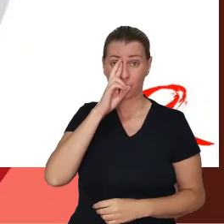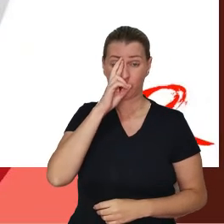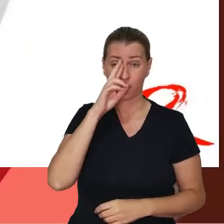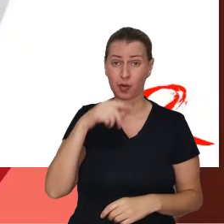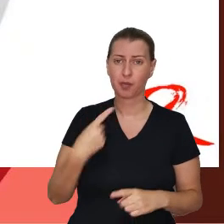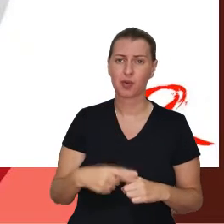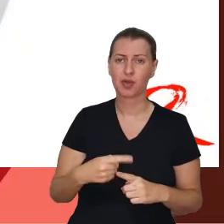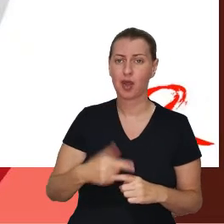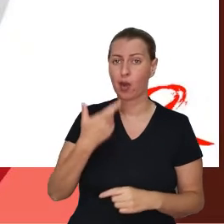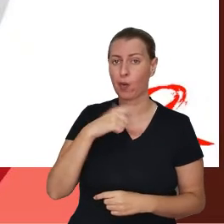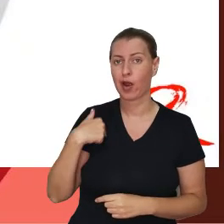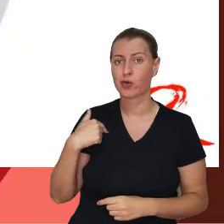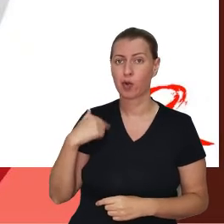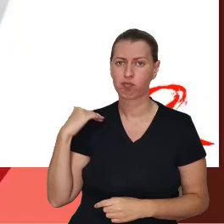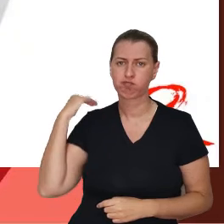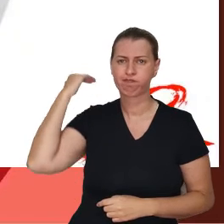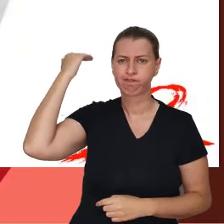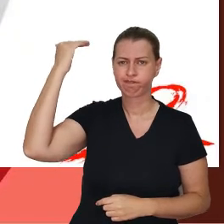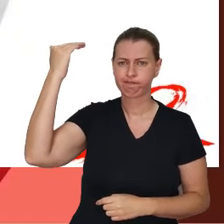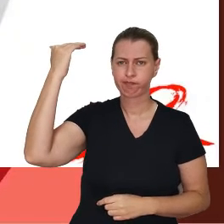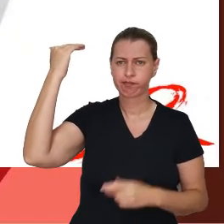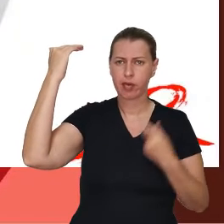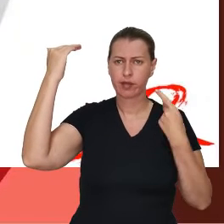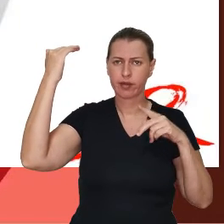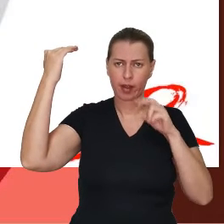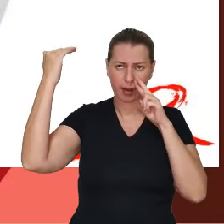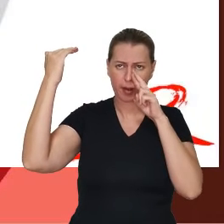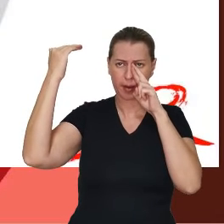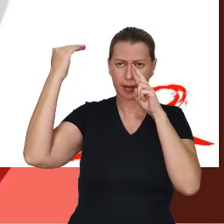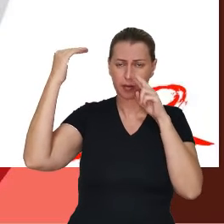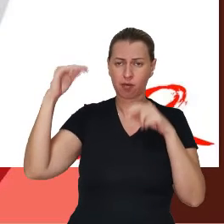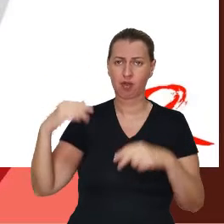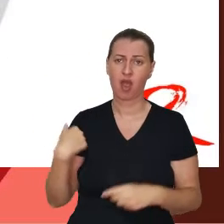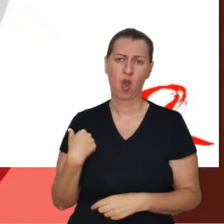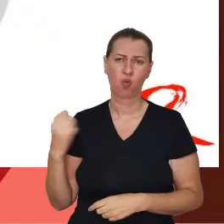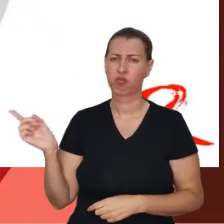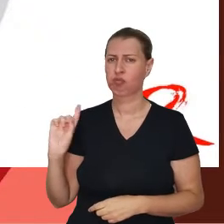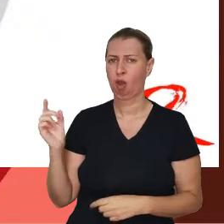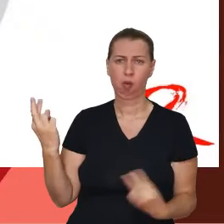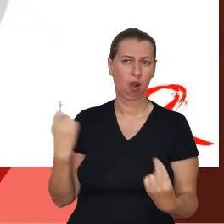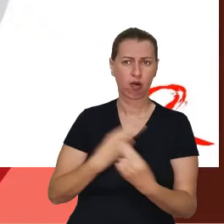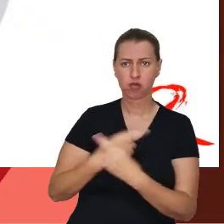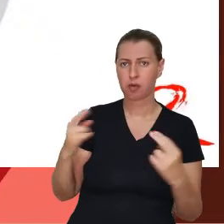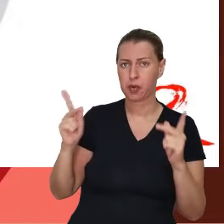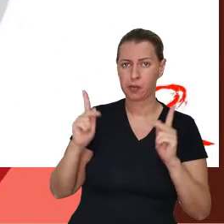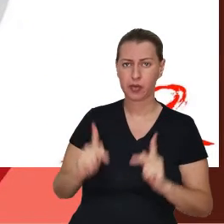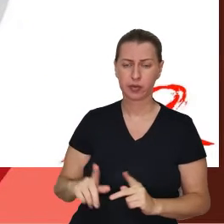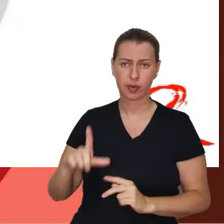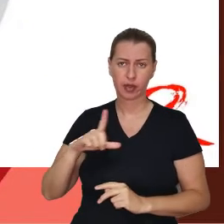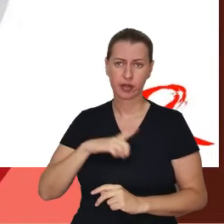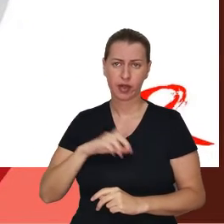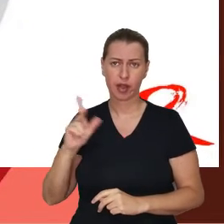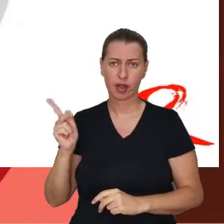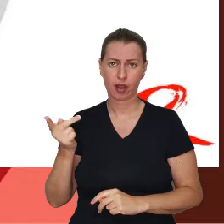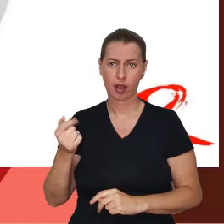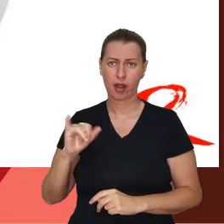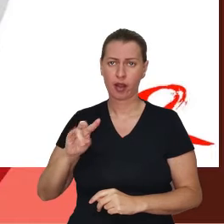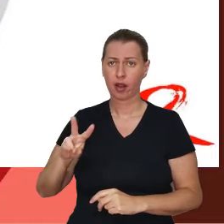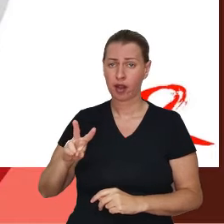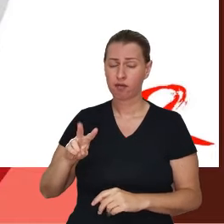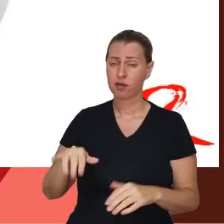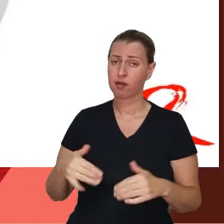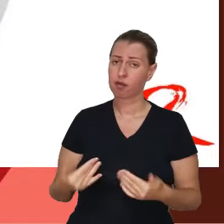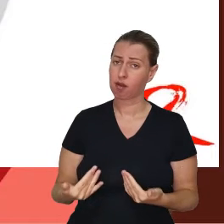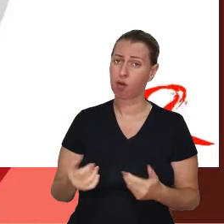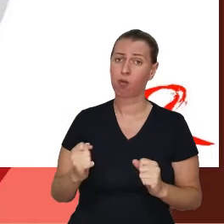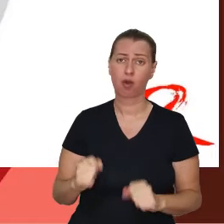estou acima daquele risco, quando eu acho que eu não me relaciono com pessoas que podem vir a ser positivas,